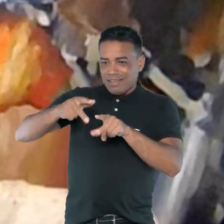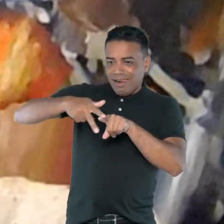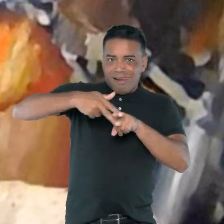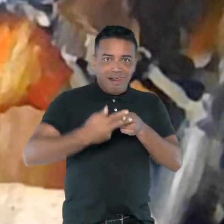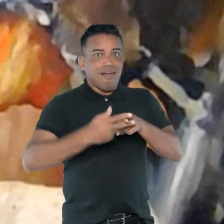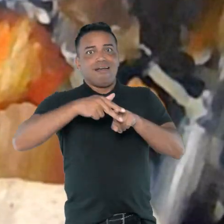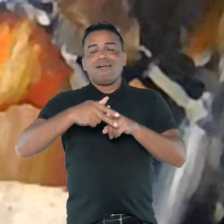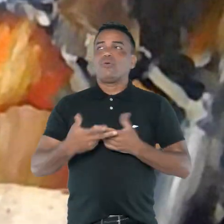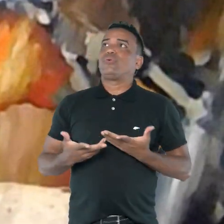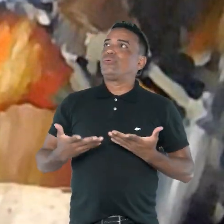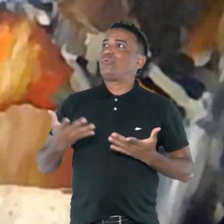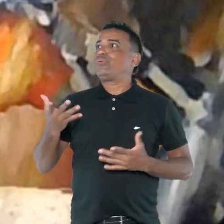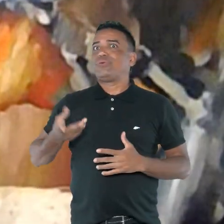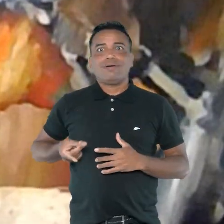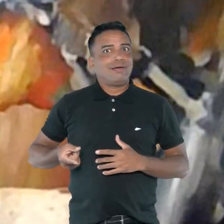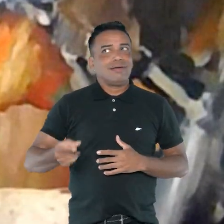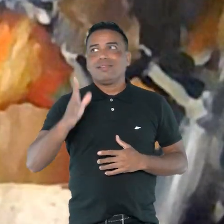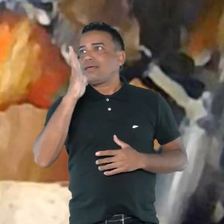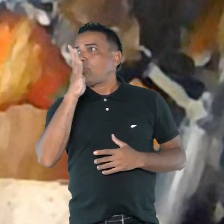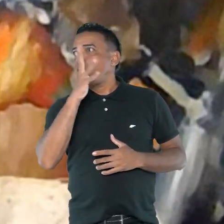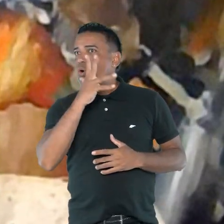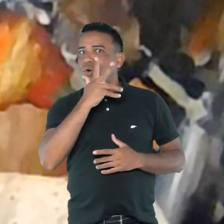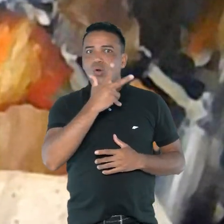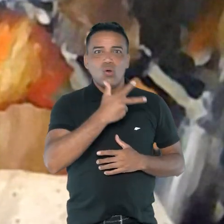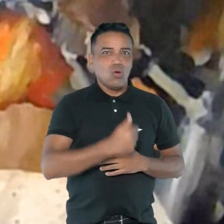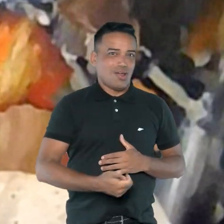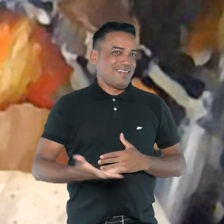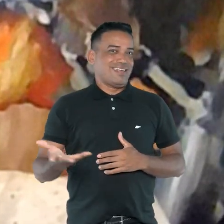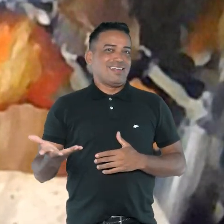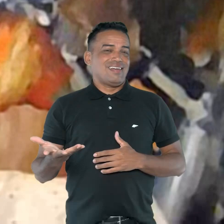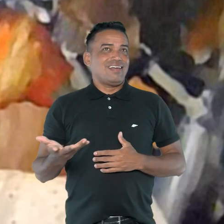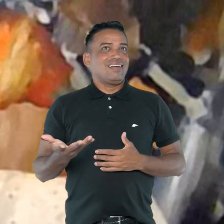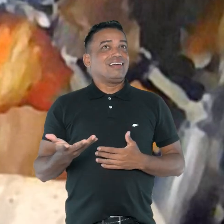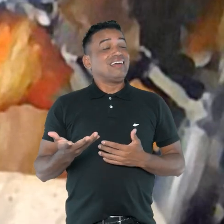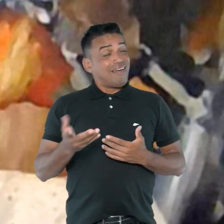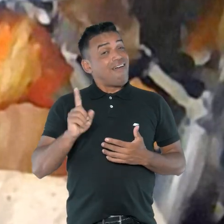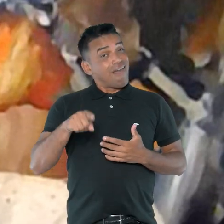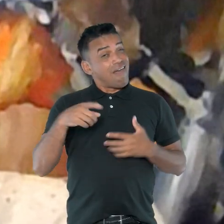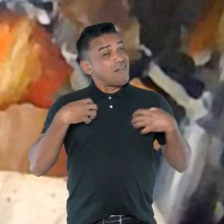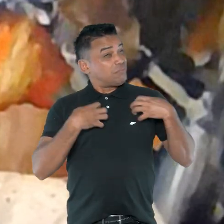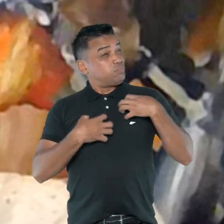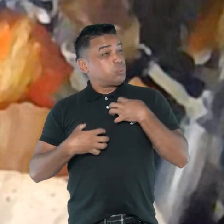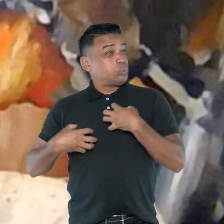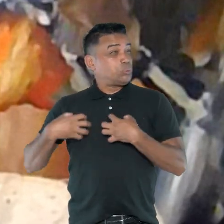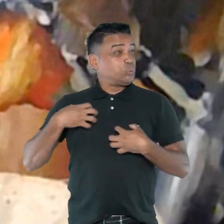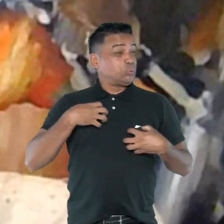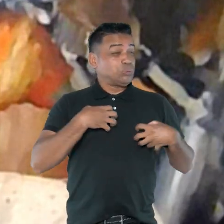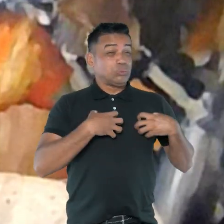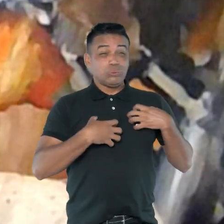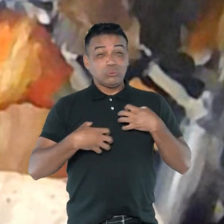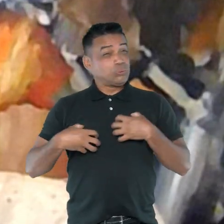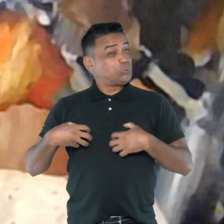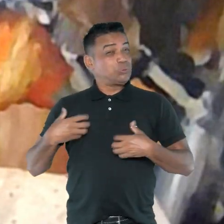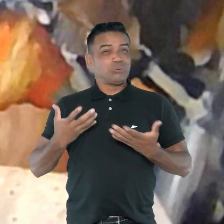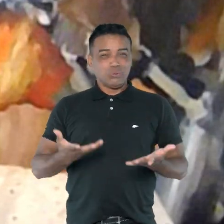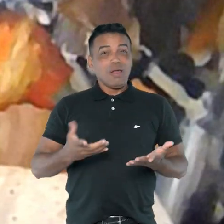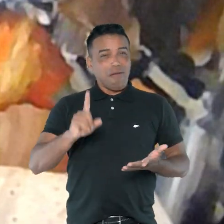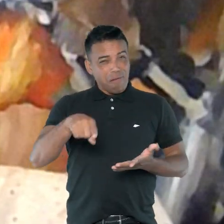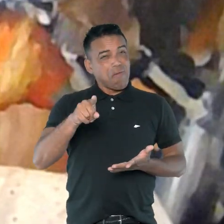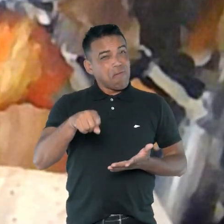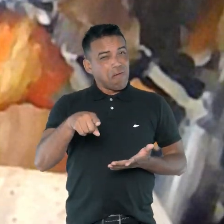é bastante moroso e, como eu posso dizer, é doloroso mesmo, assim, porque